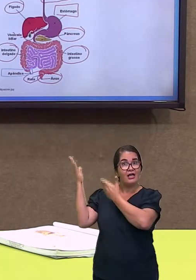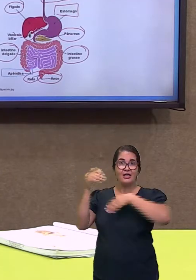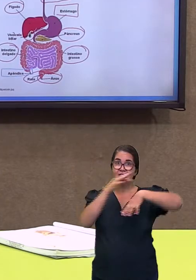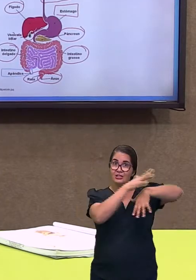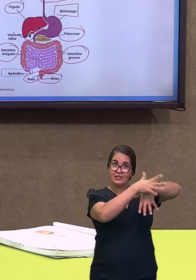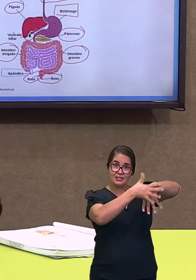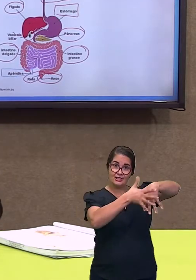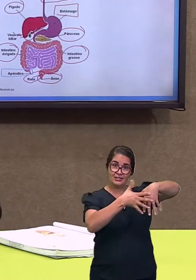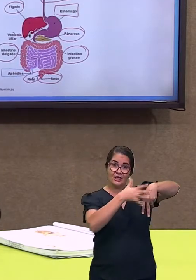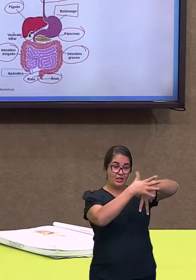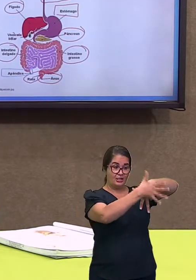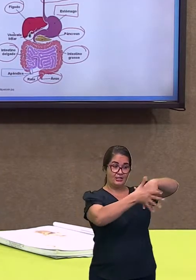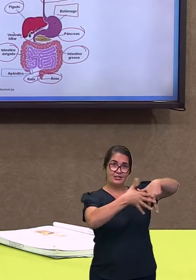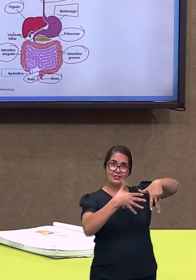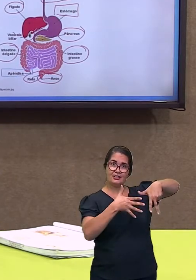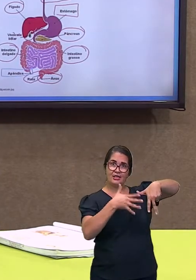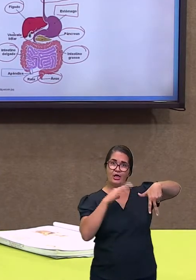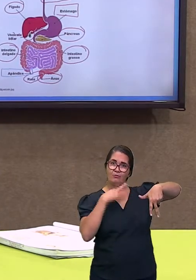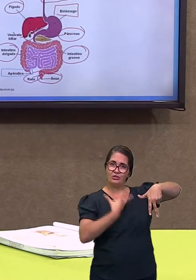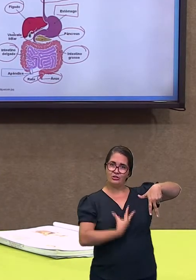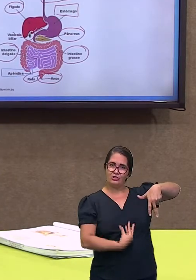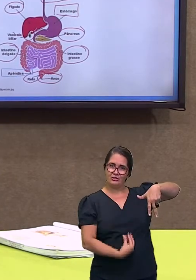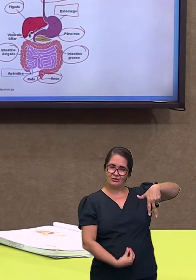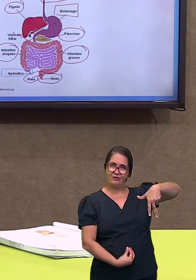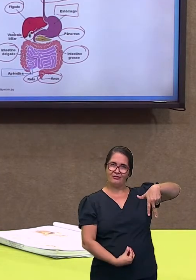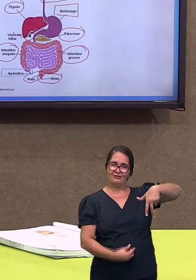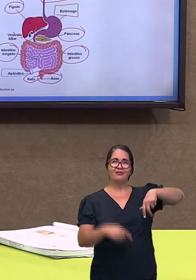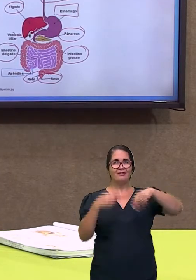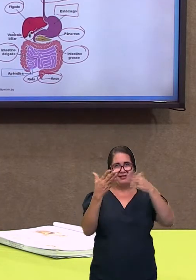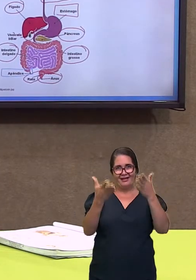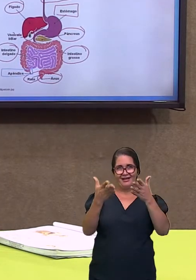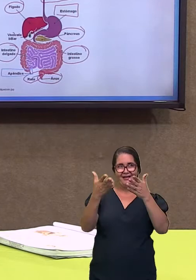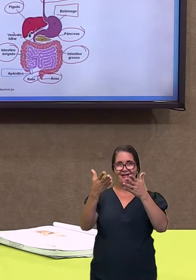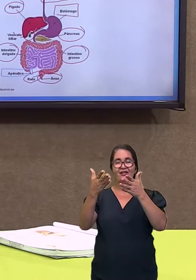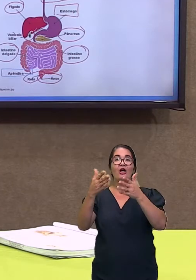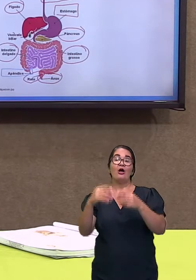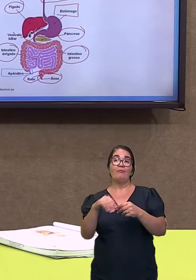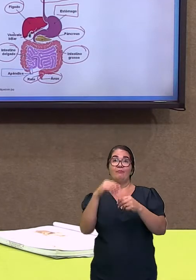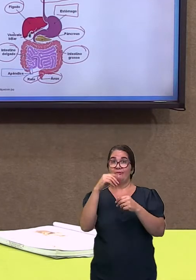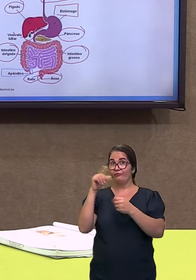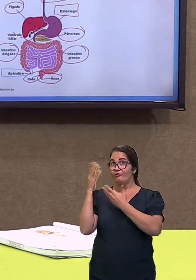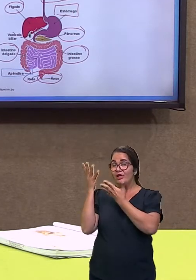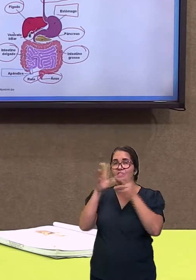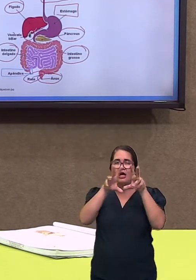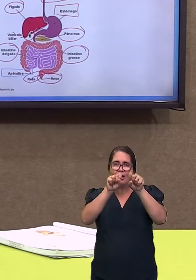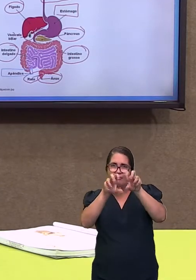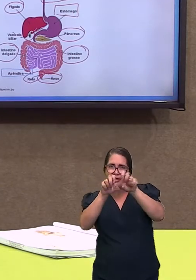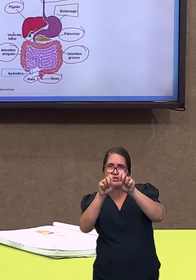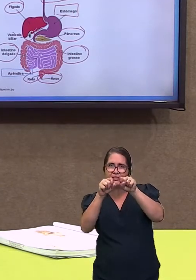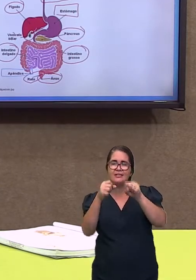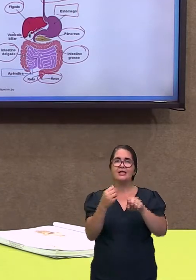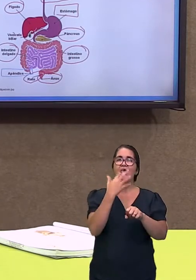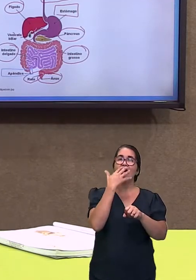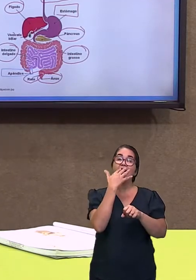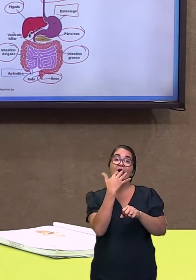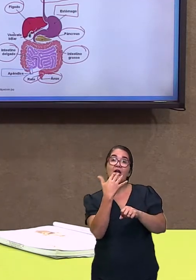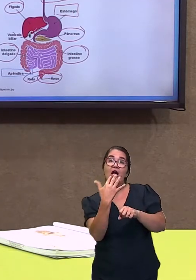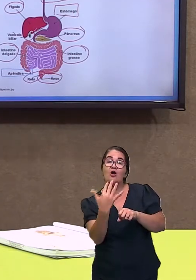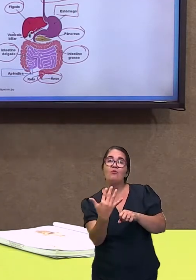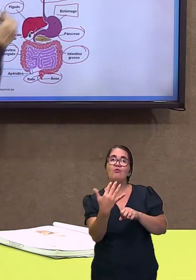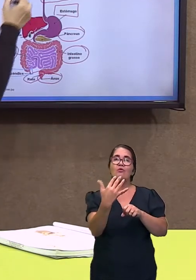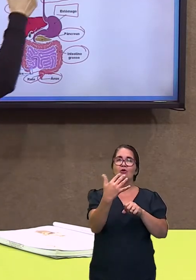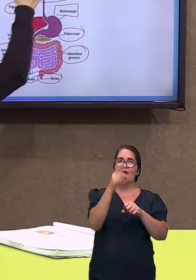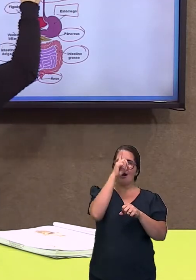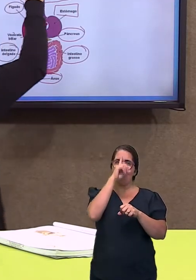tudo começa? Pela boca. E aí a gente vai usar uma massinha amarela e vai fazer este trato